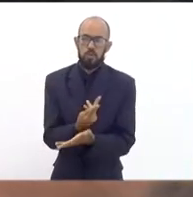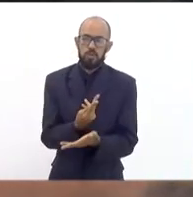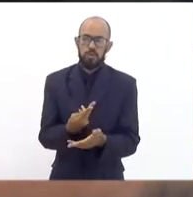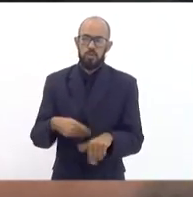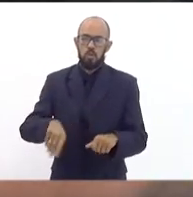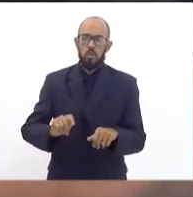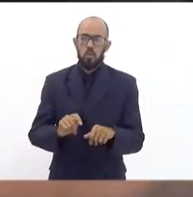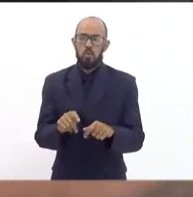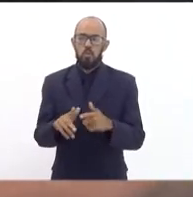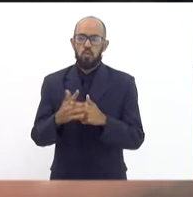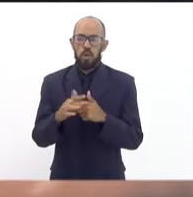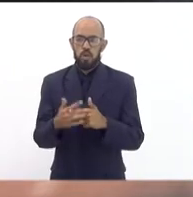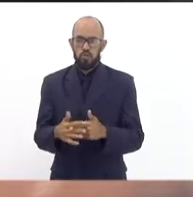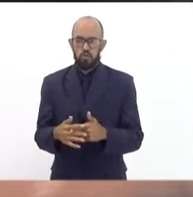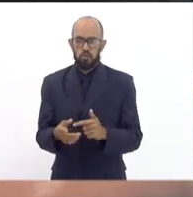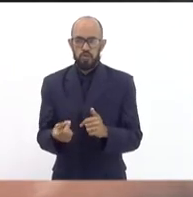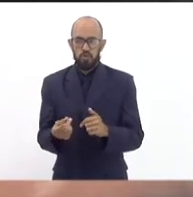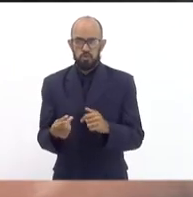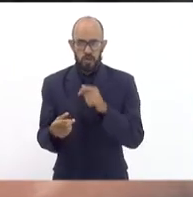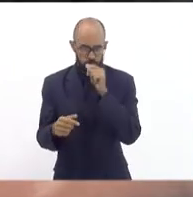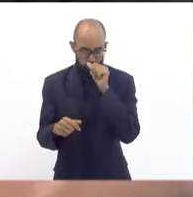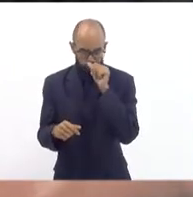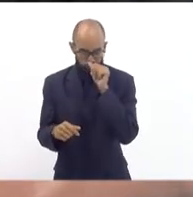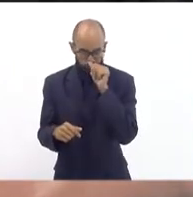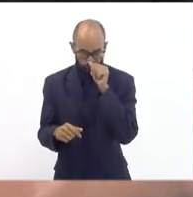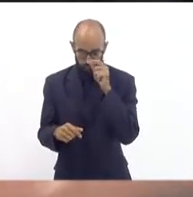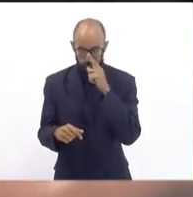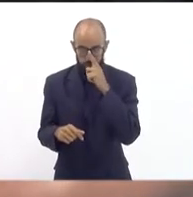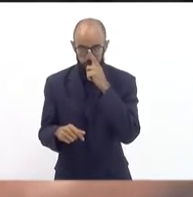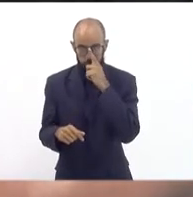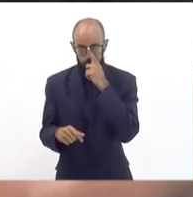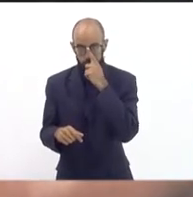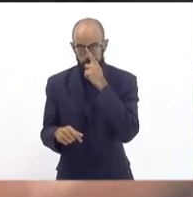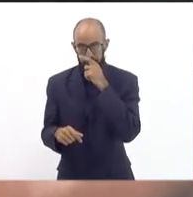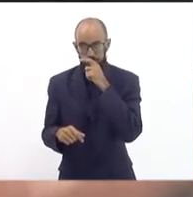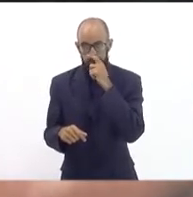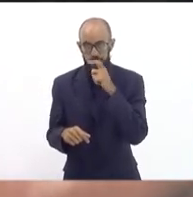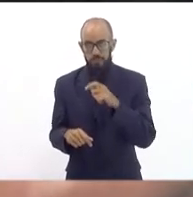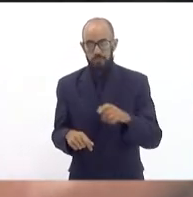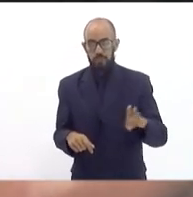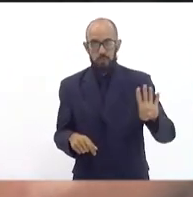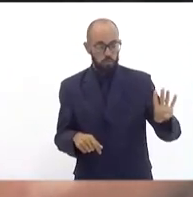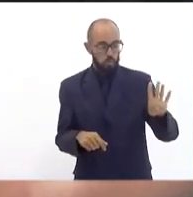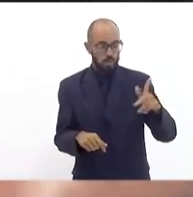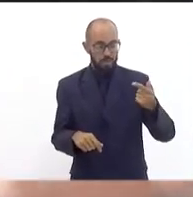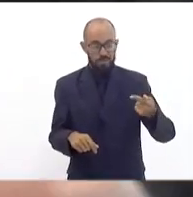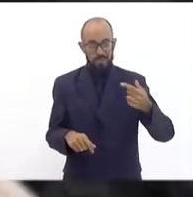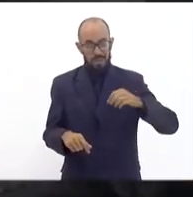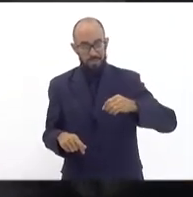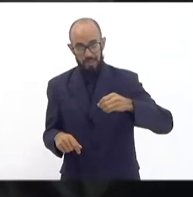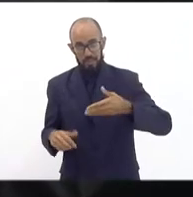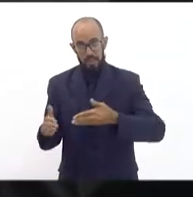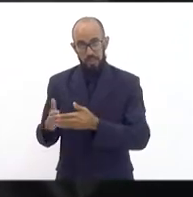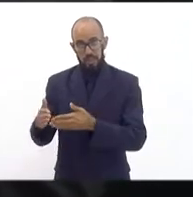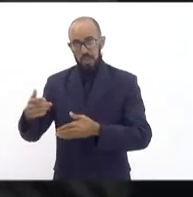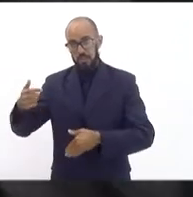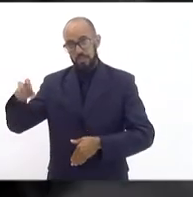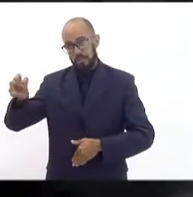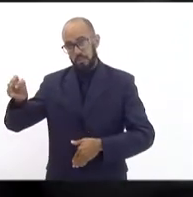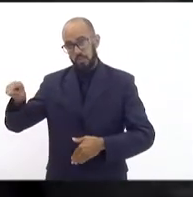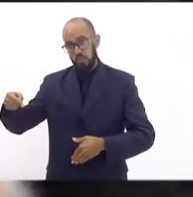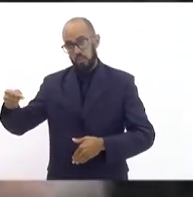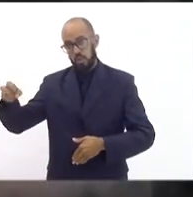no último reajuste tarifário, né, que saltou de R$ 4,70 para R$ 5,90, porém praticado na